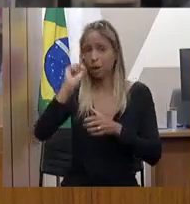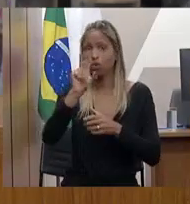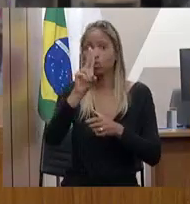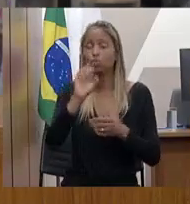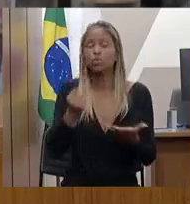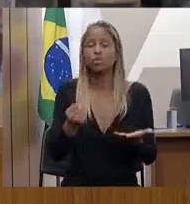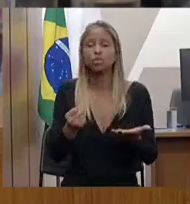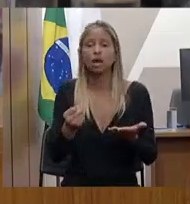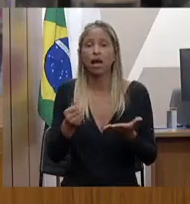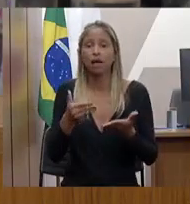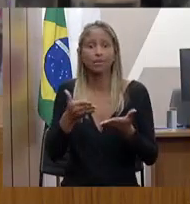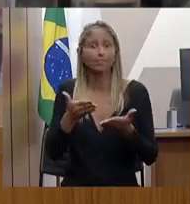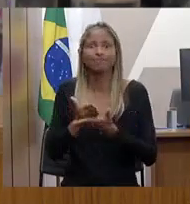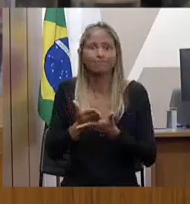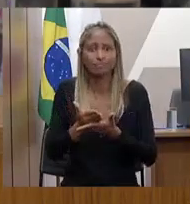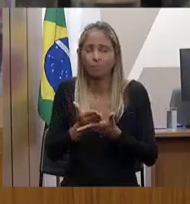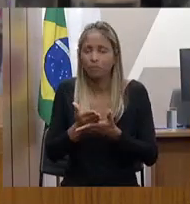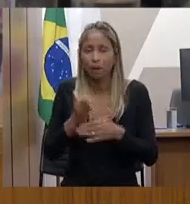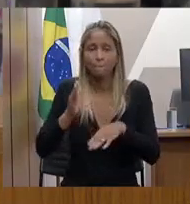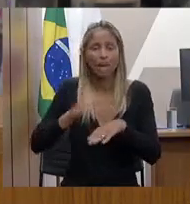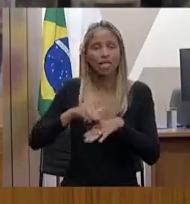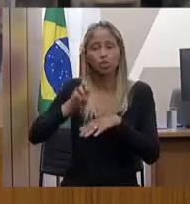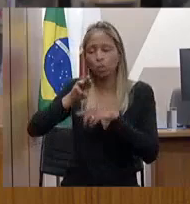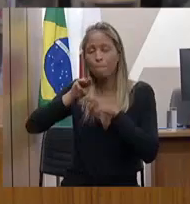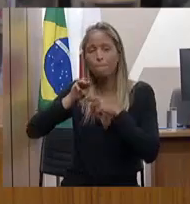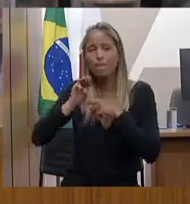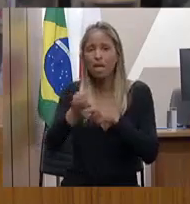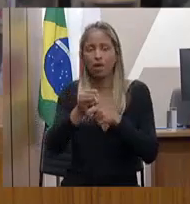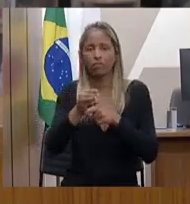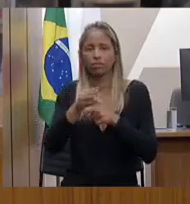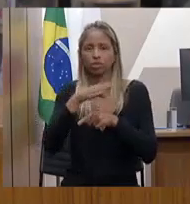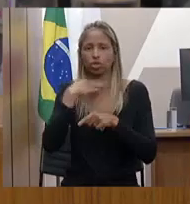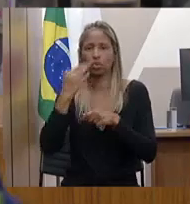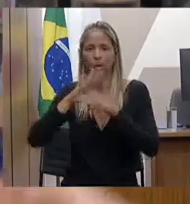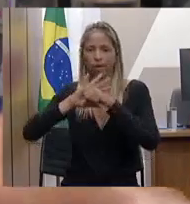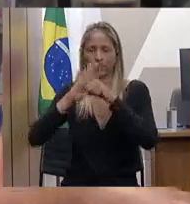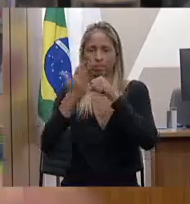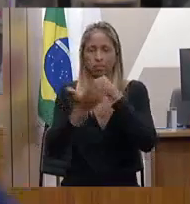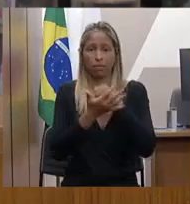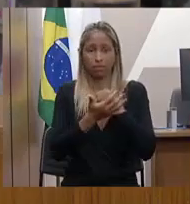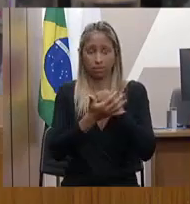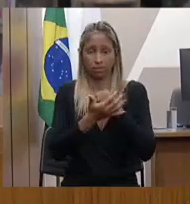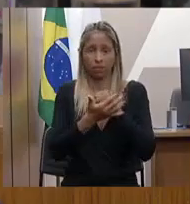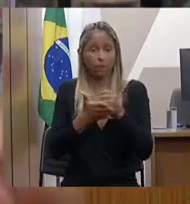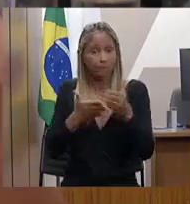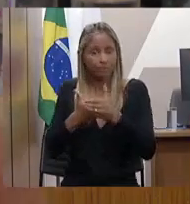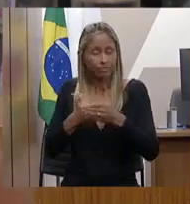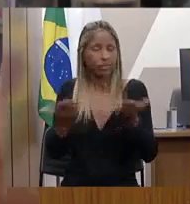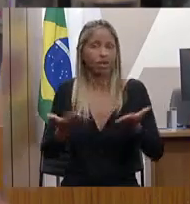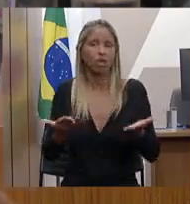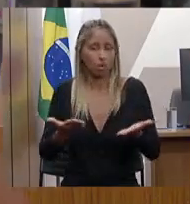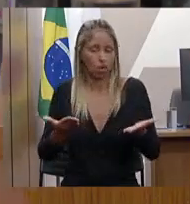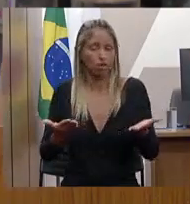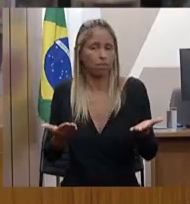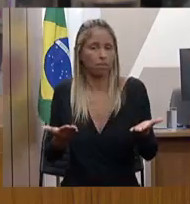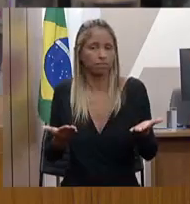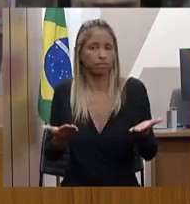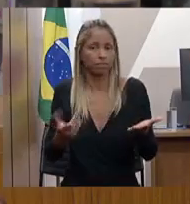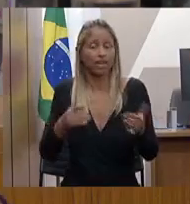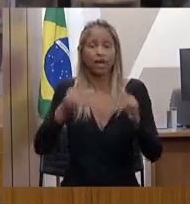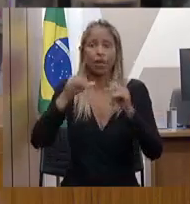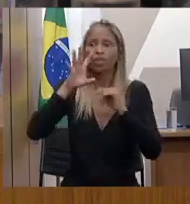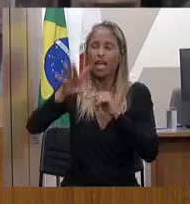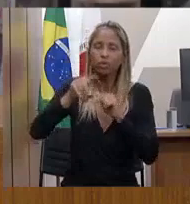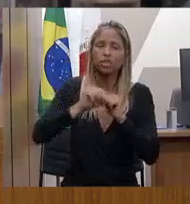que impediu que nós estivesse mais de um milhão de mortes durante o convite quem pediram agora a questão aí